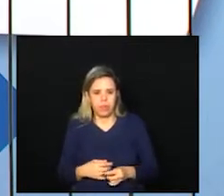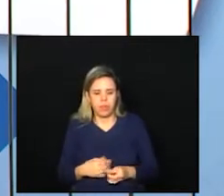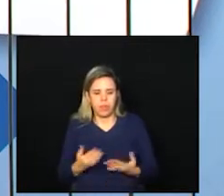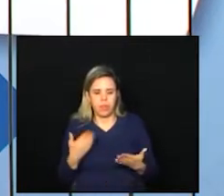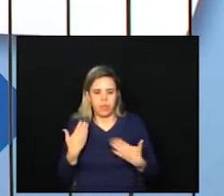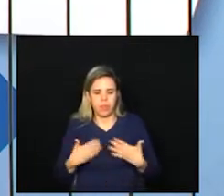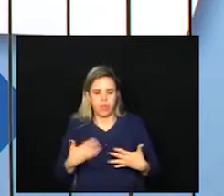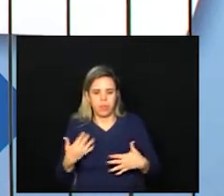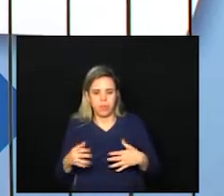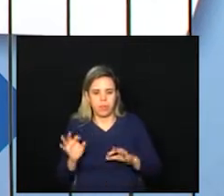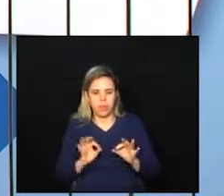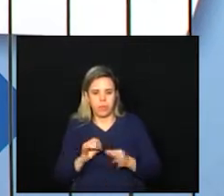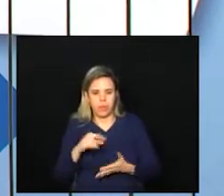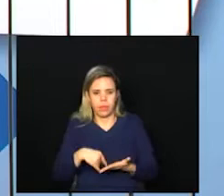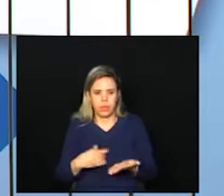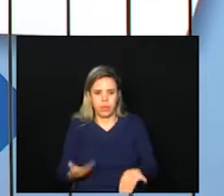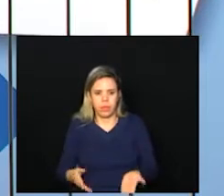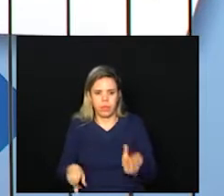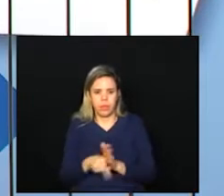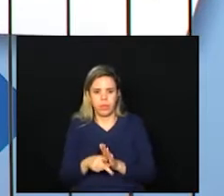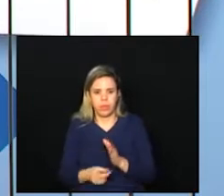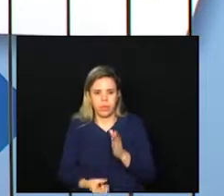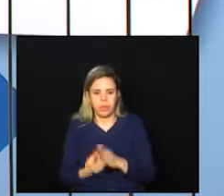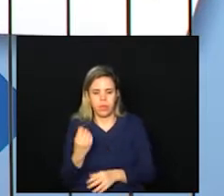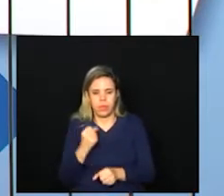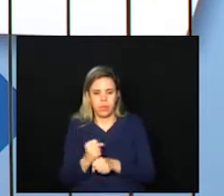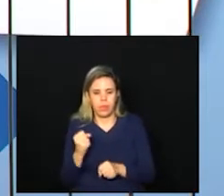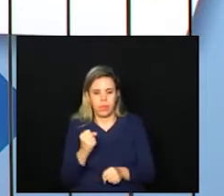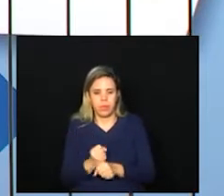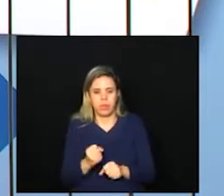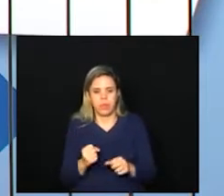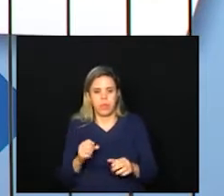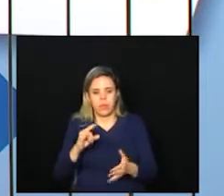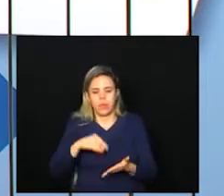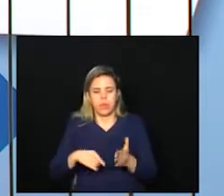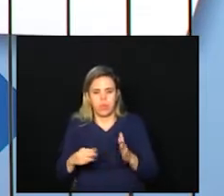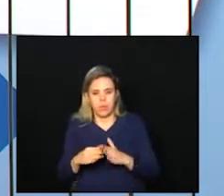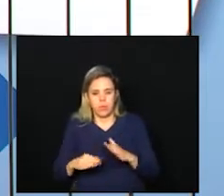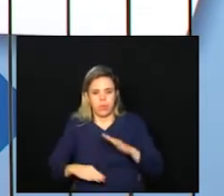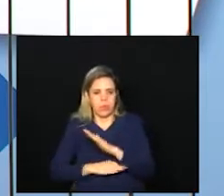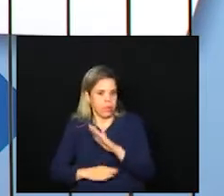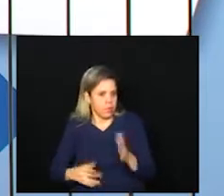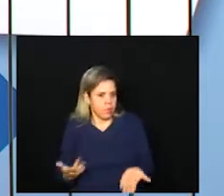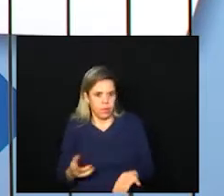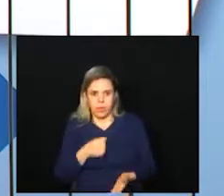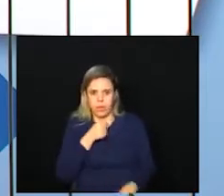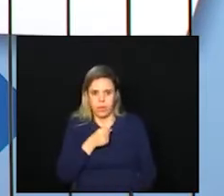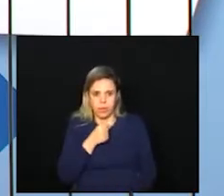debater esta regularização da planta e do habite da Casa de Leis. O